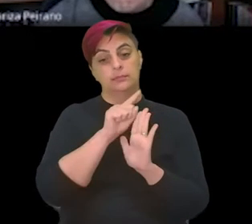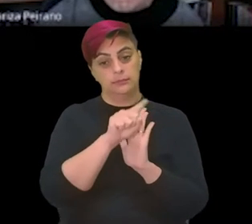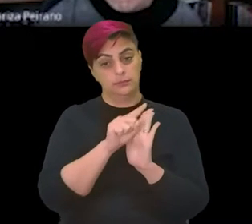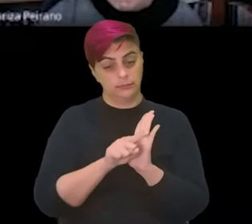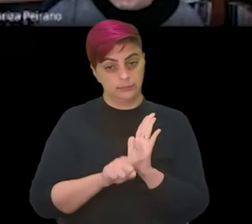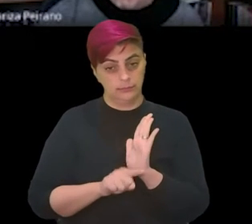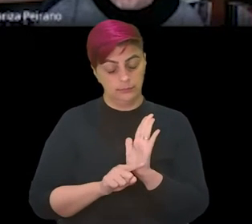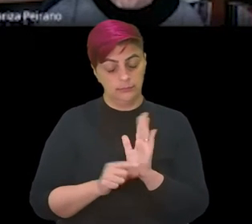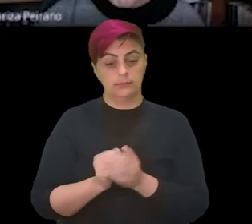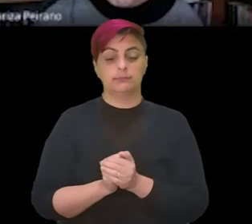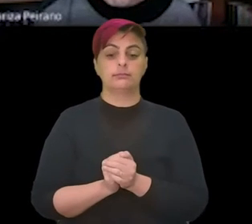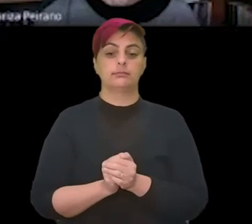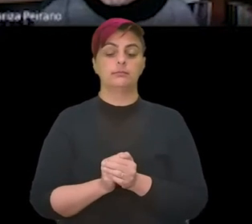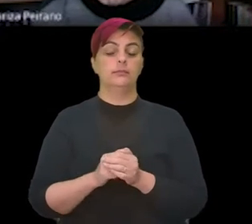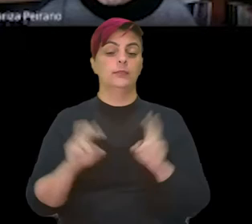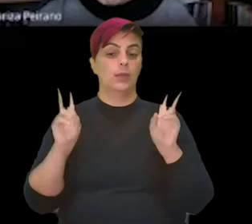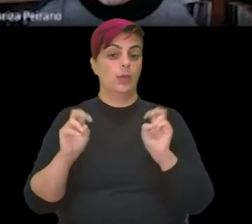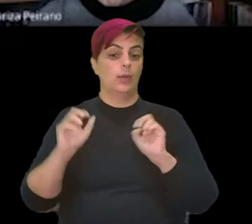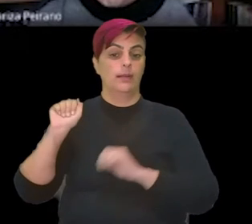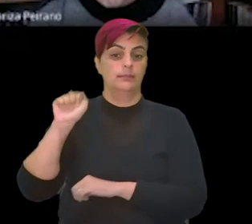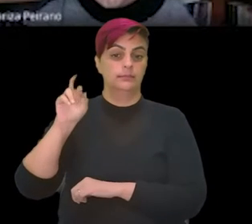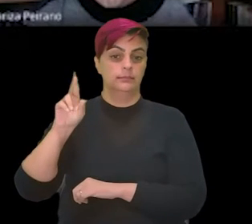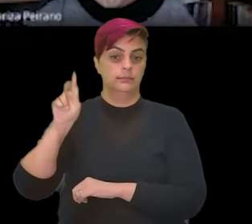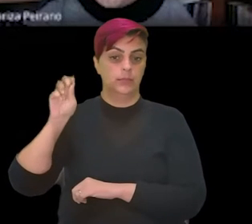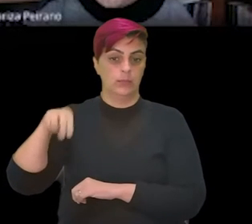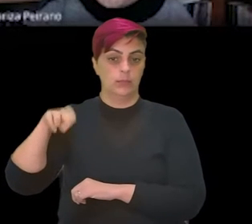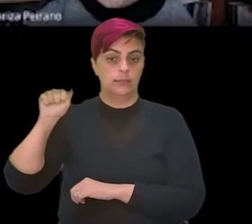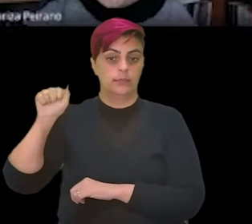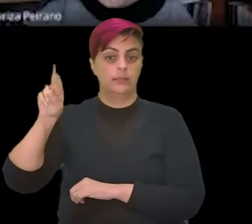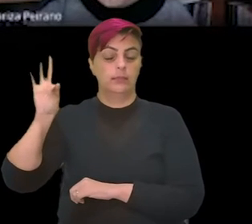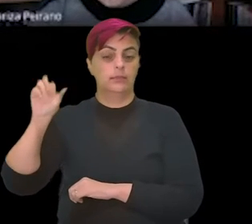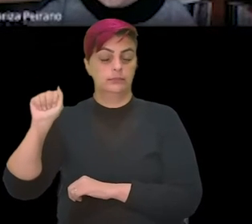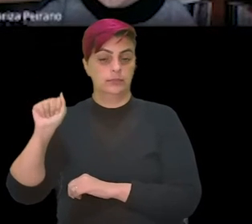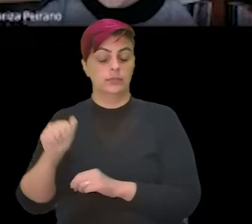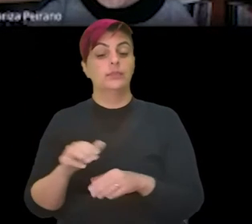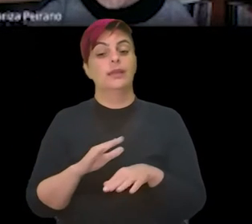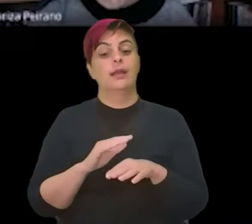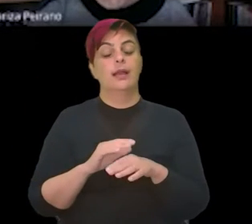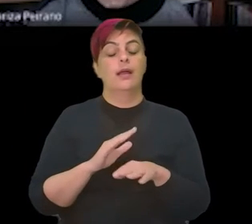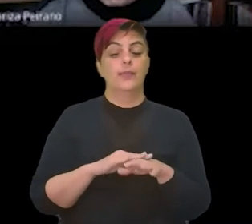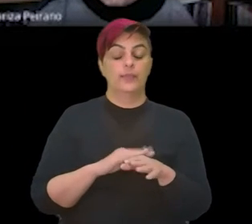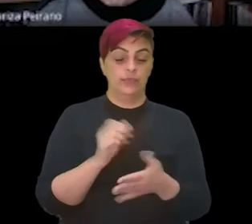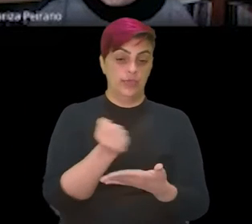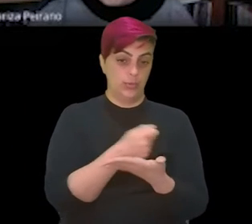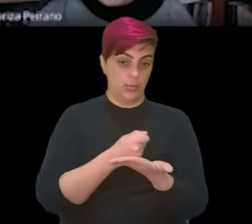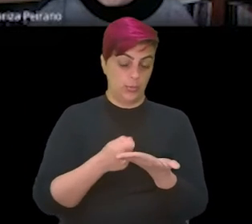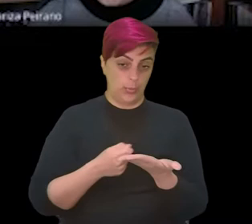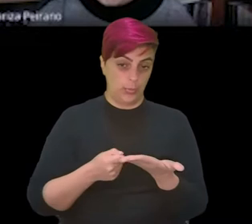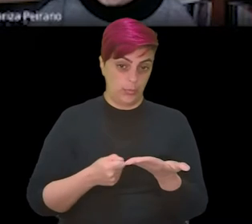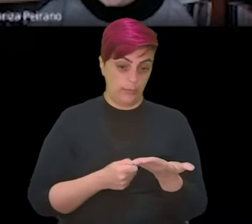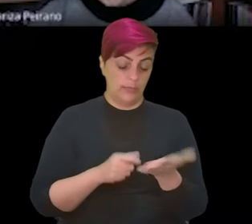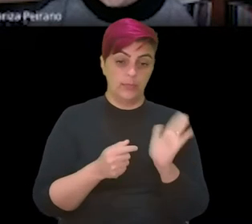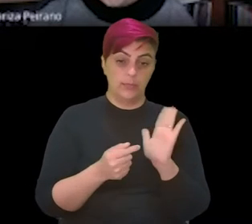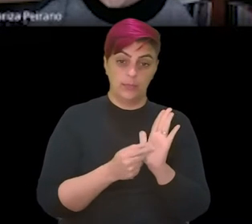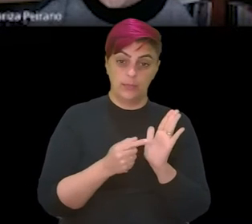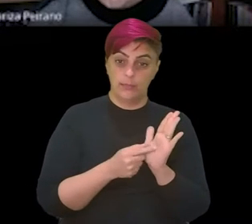de pesquisa. No caso de Argonautas, Malinowski fez do leitor uma espécie de cúmplice, convidando-o